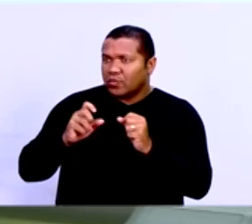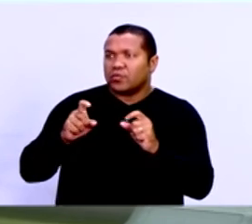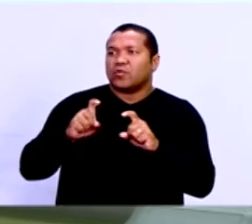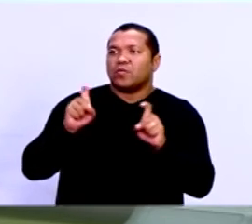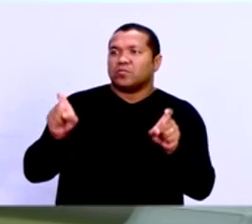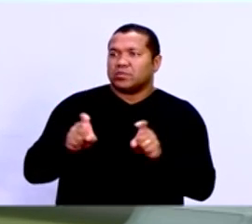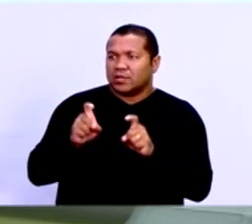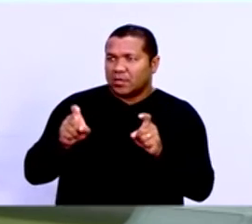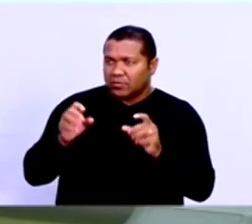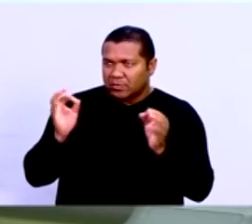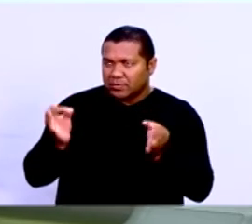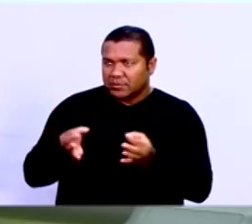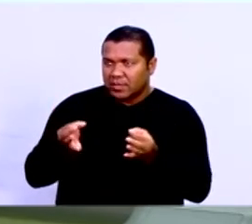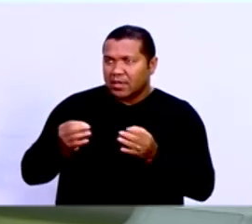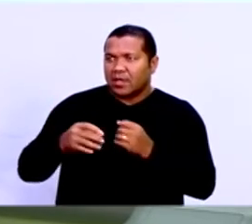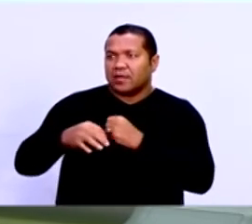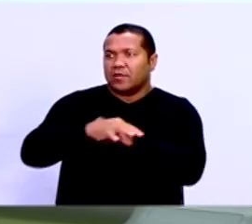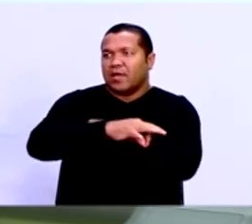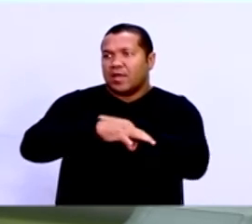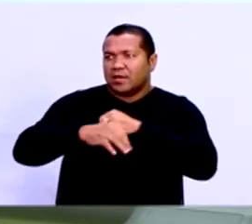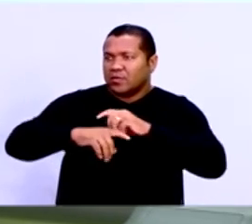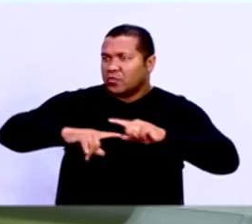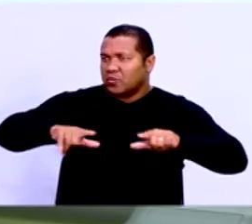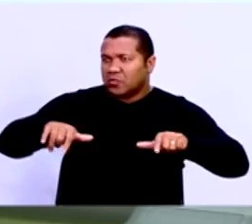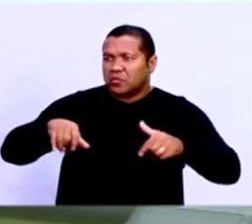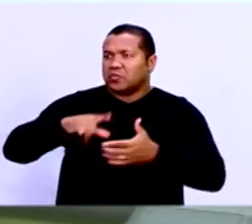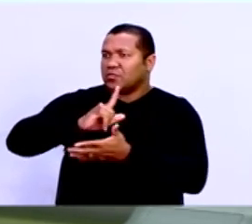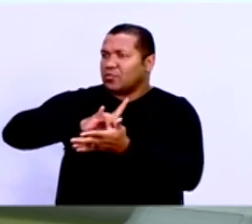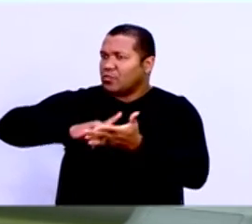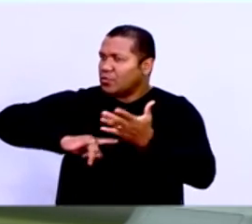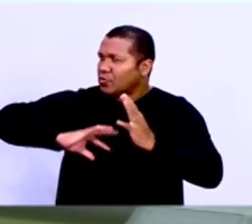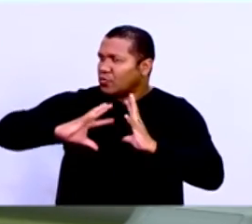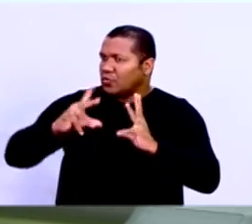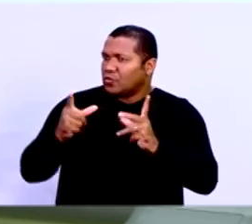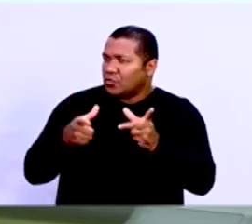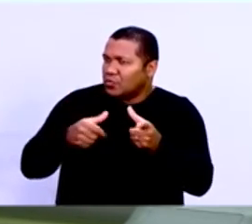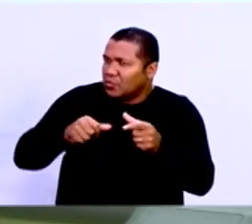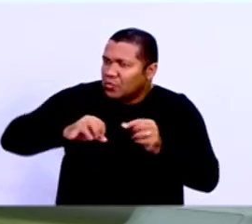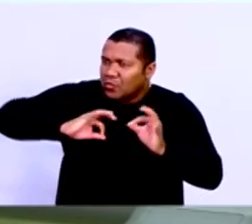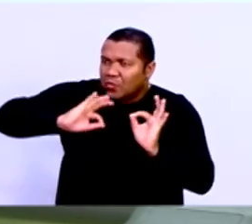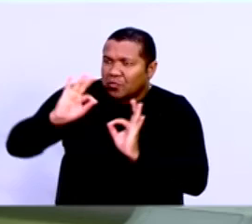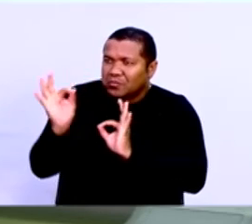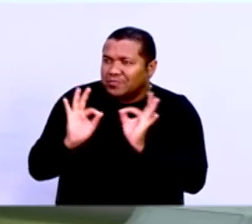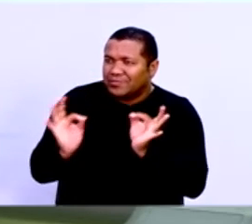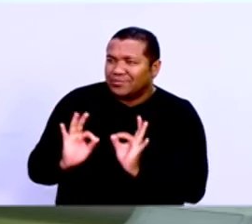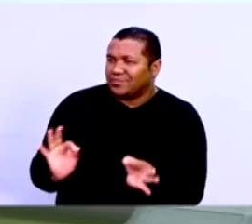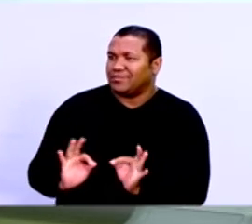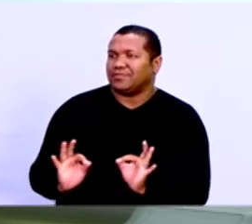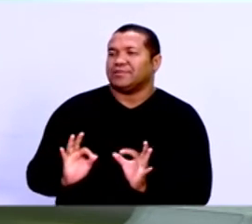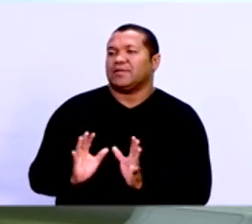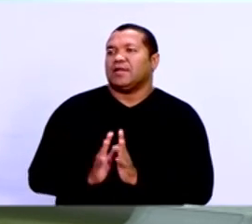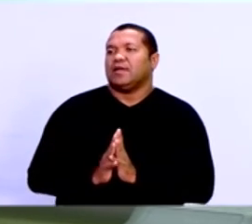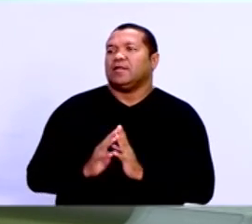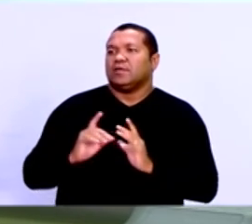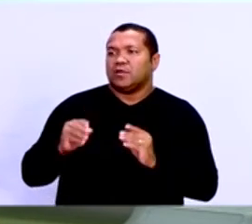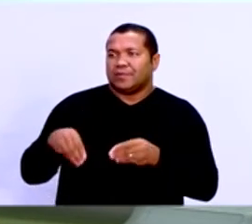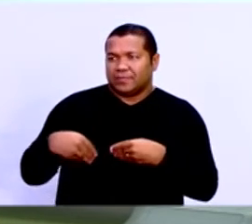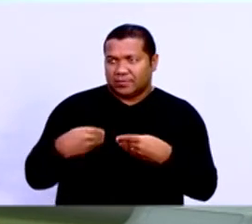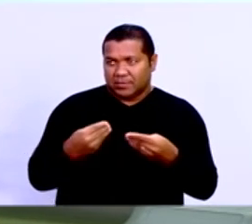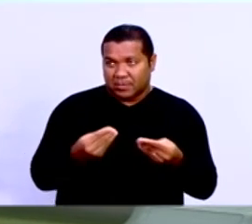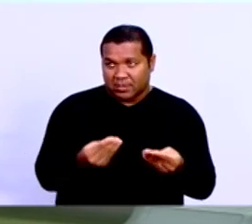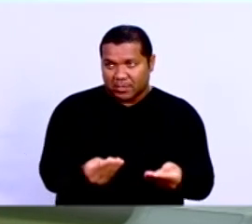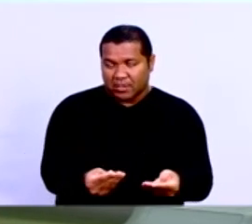especificado parte arquitetura documentação tá tudo pronto tá tudo certo então eu entrego meu